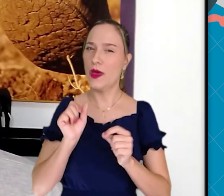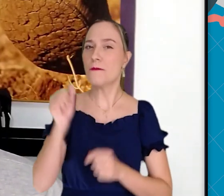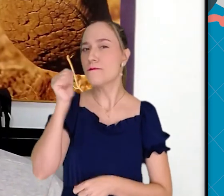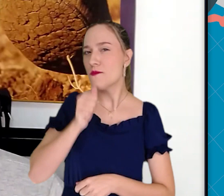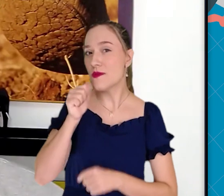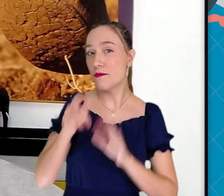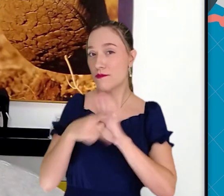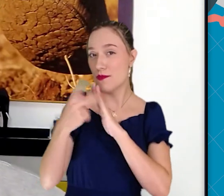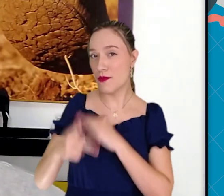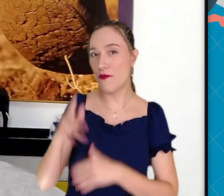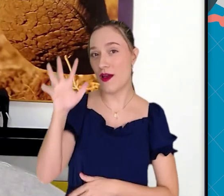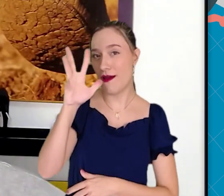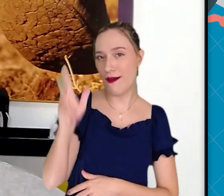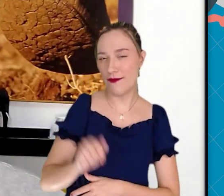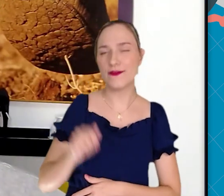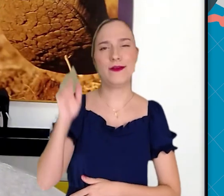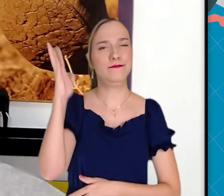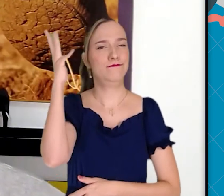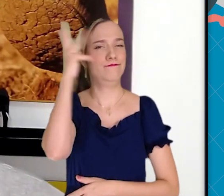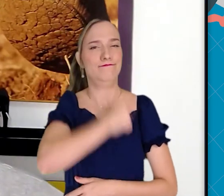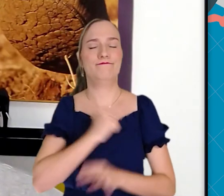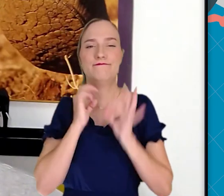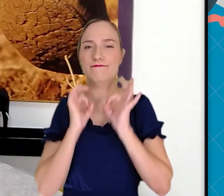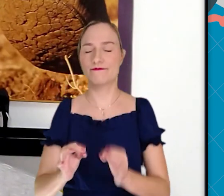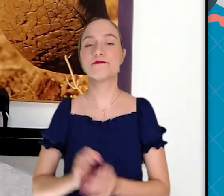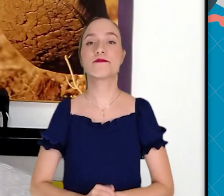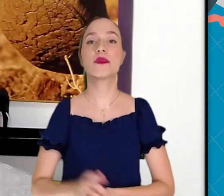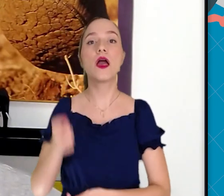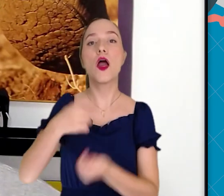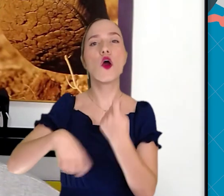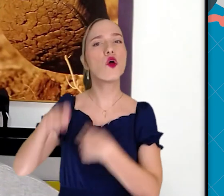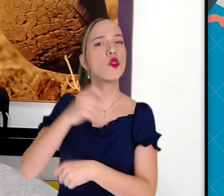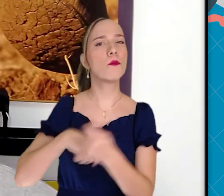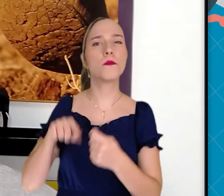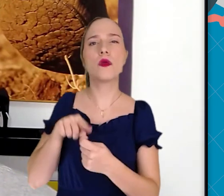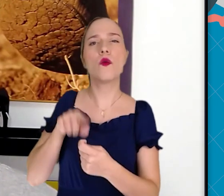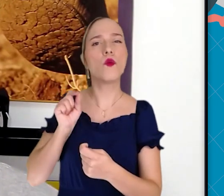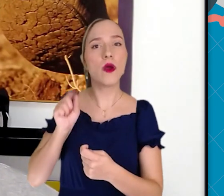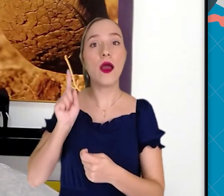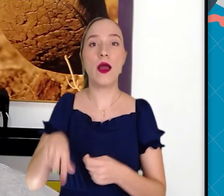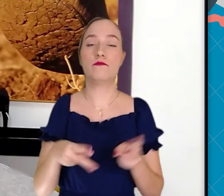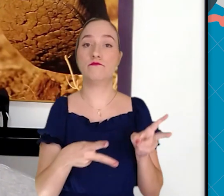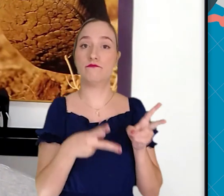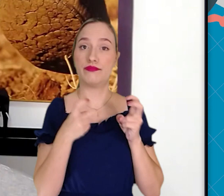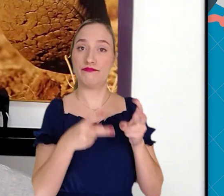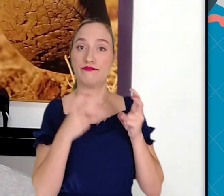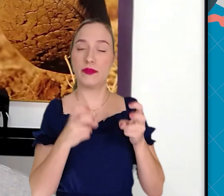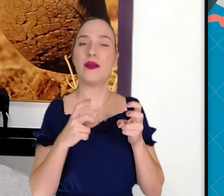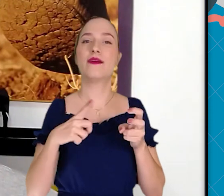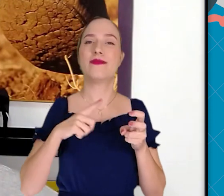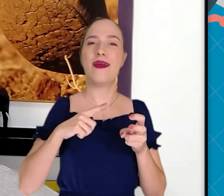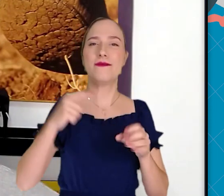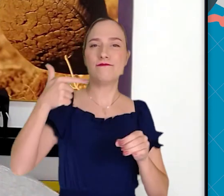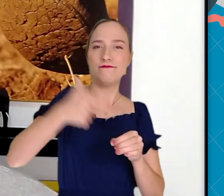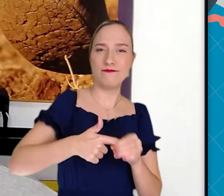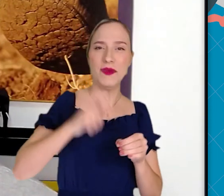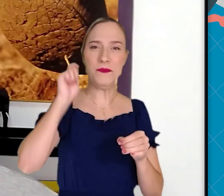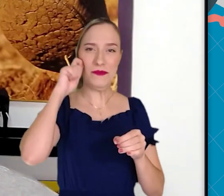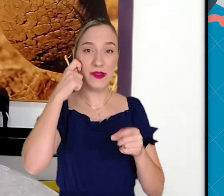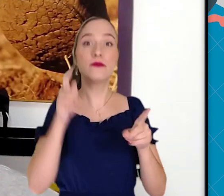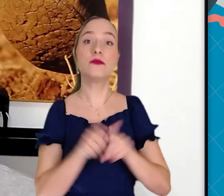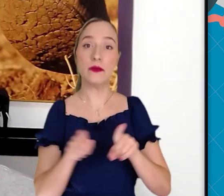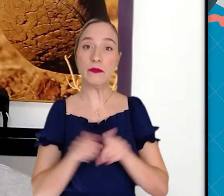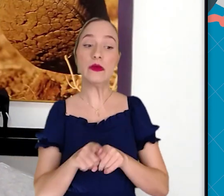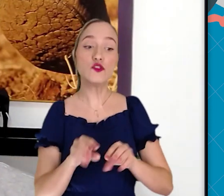mas muito lindas. A economia de Angola está baseada na exploração de petróleo, mas também o solo angolano é muito